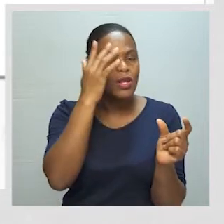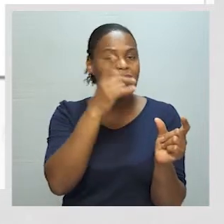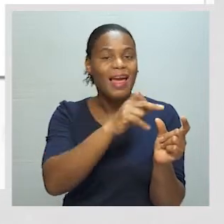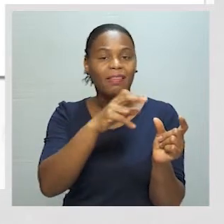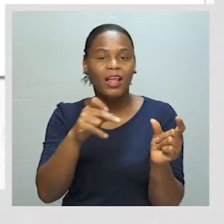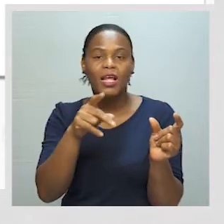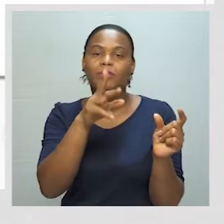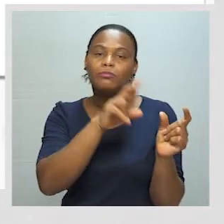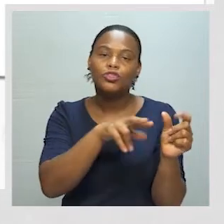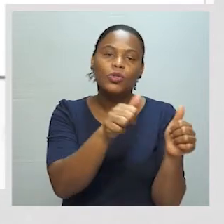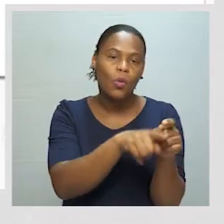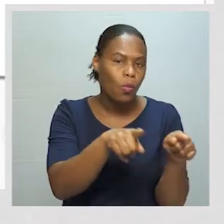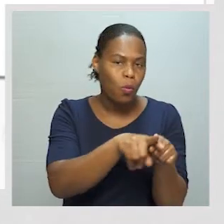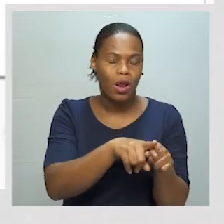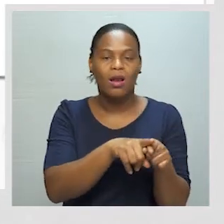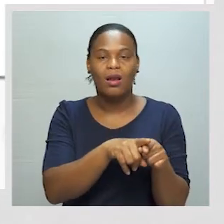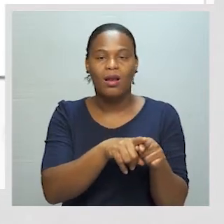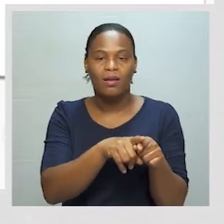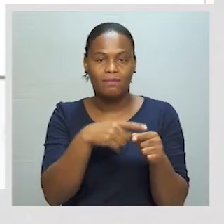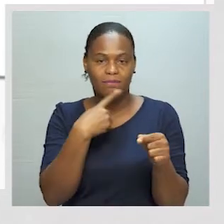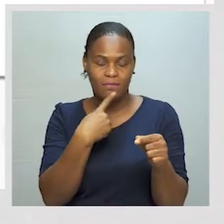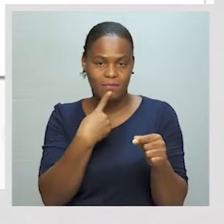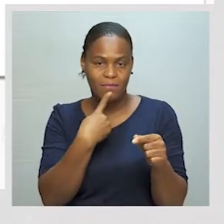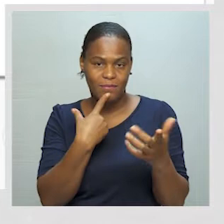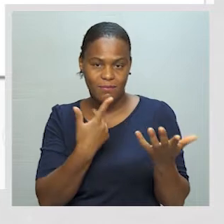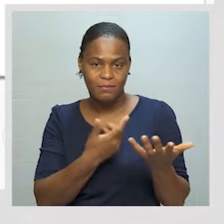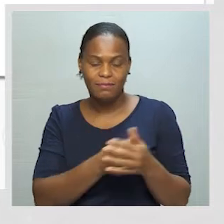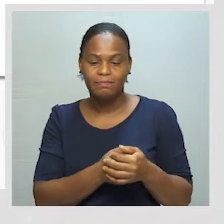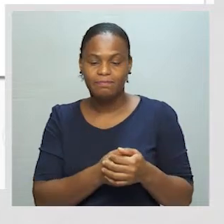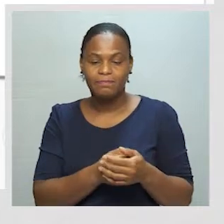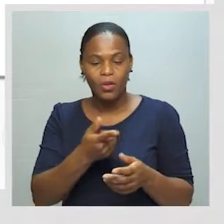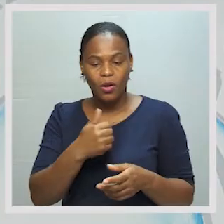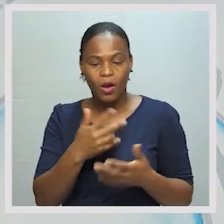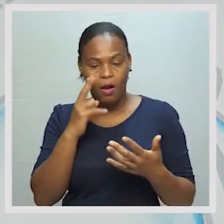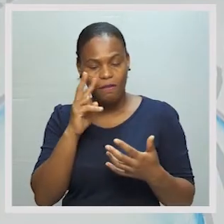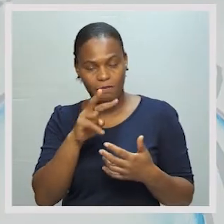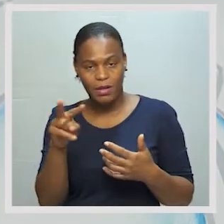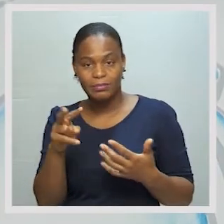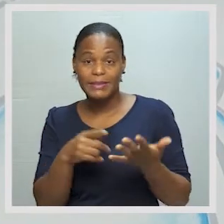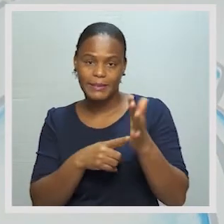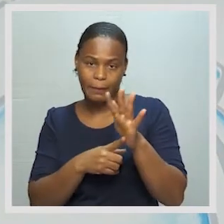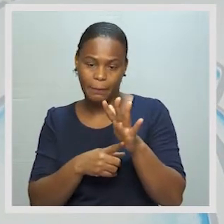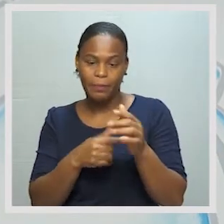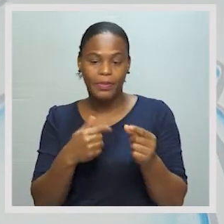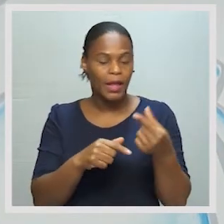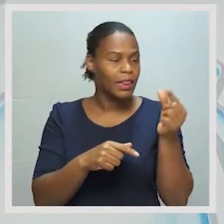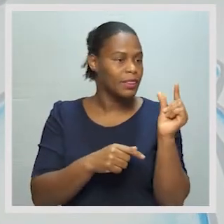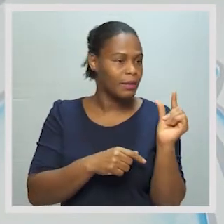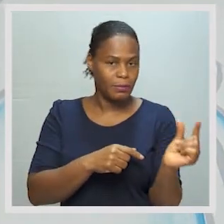seja, a mesma parte com incógnita. Vamos reparar. Aqui nós temos o